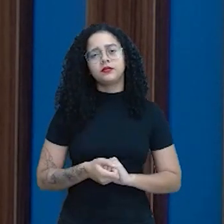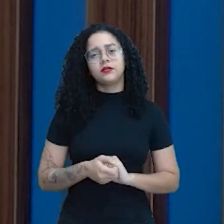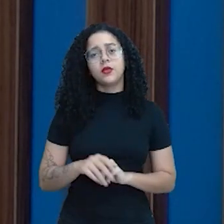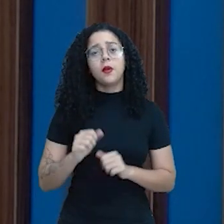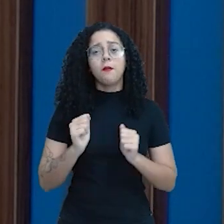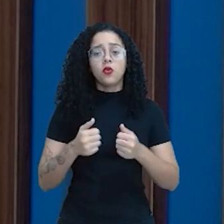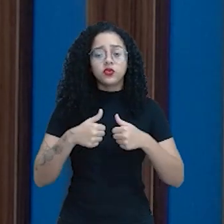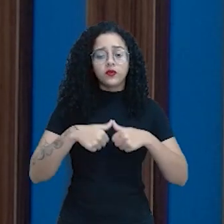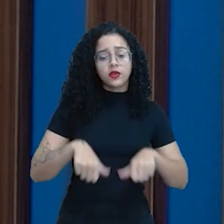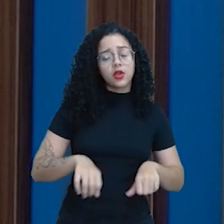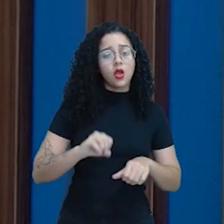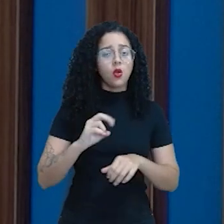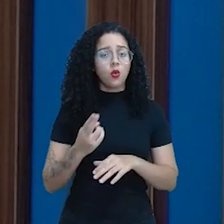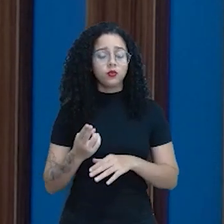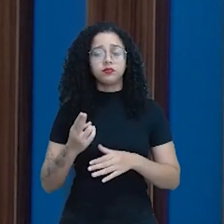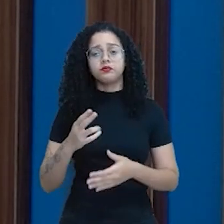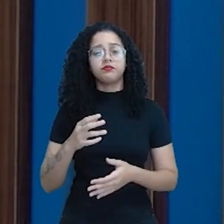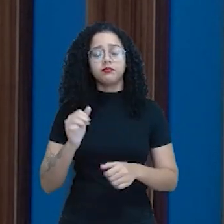partir.